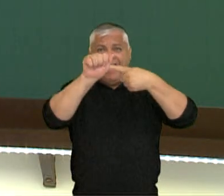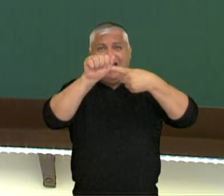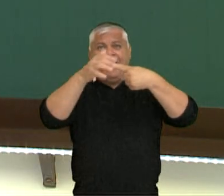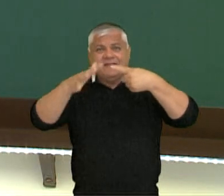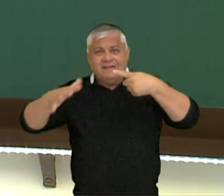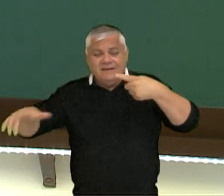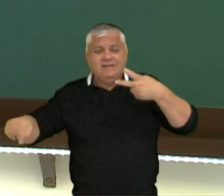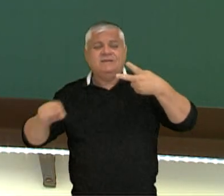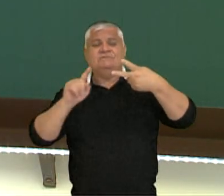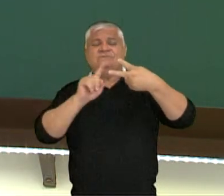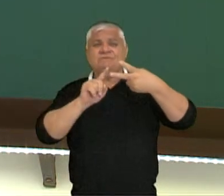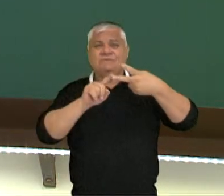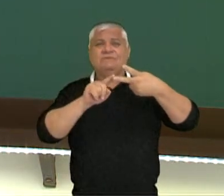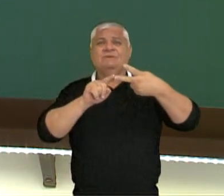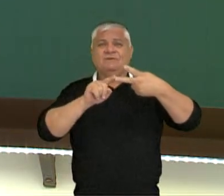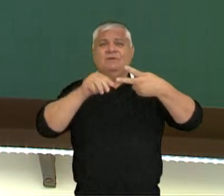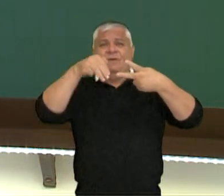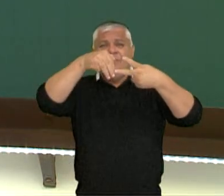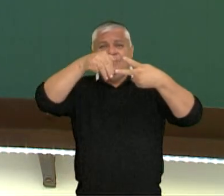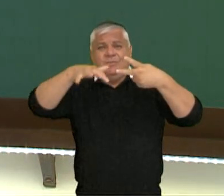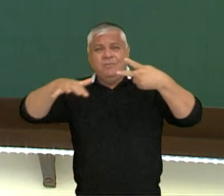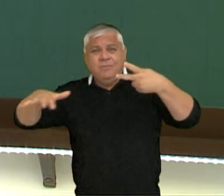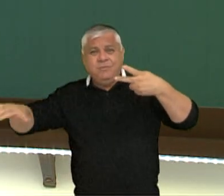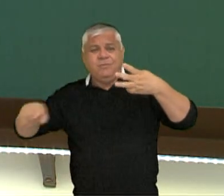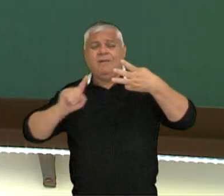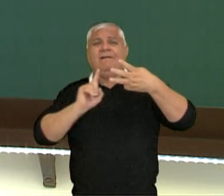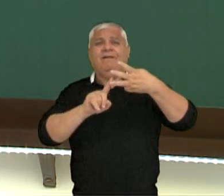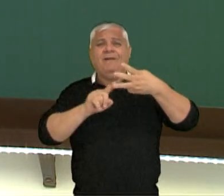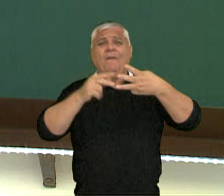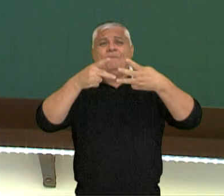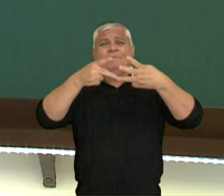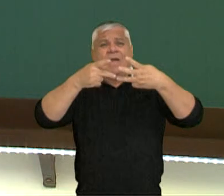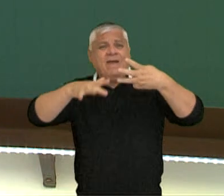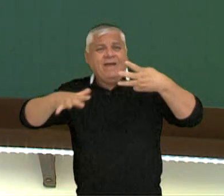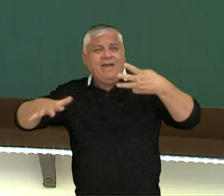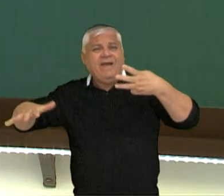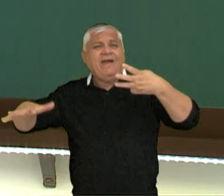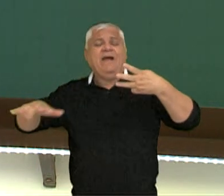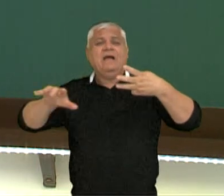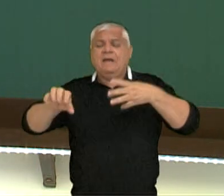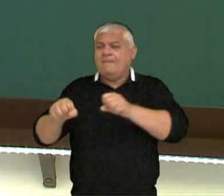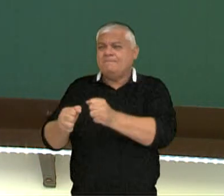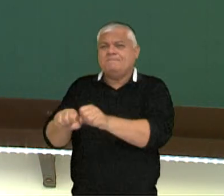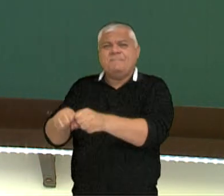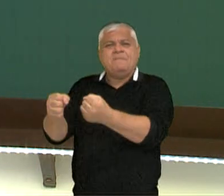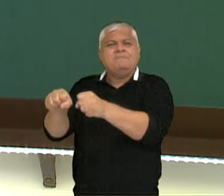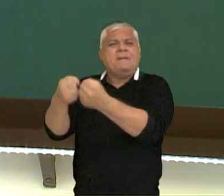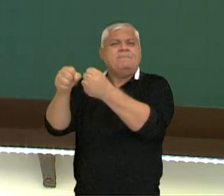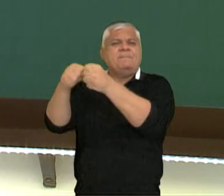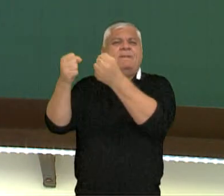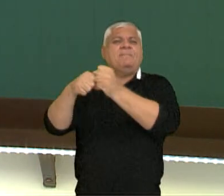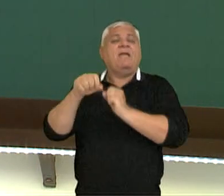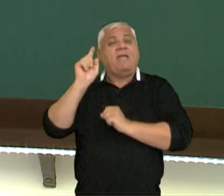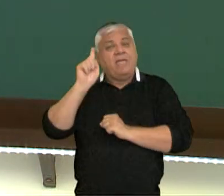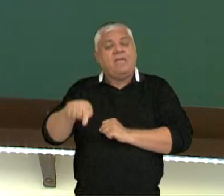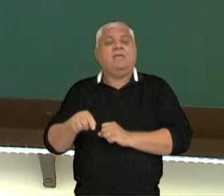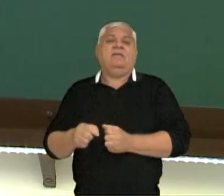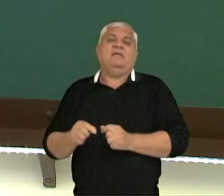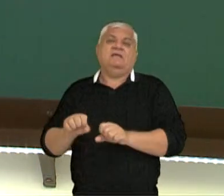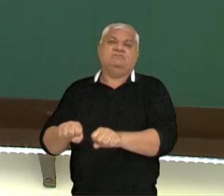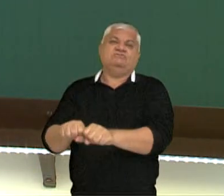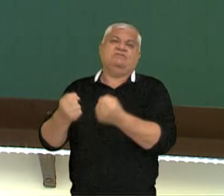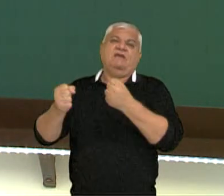como a sociedade descarta irregularmente, descarta de forma inadequada todo esse material. É isso que